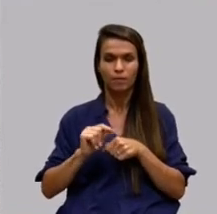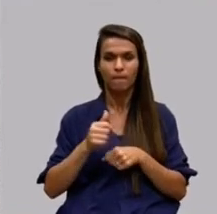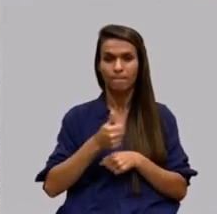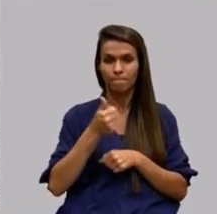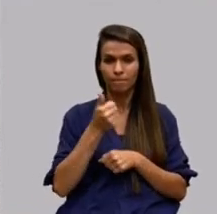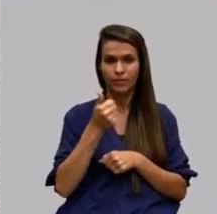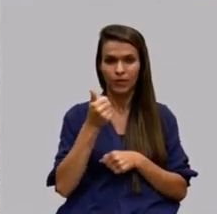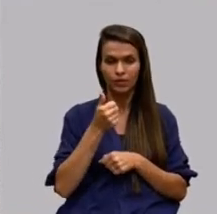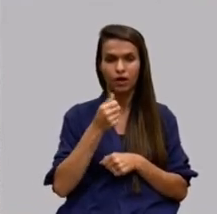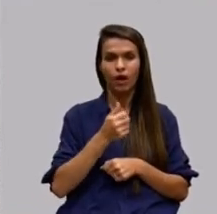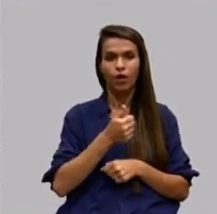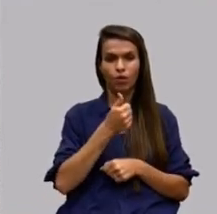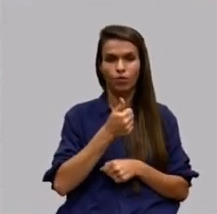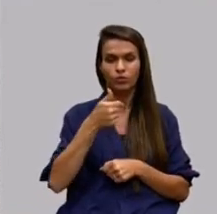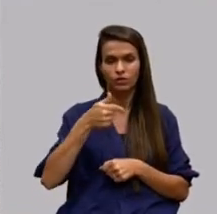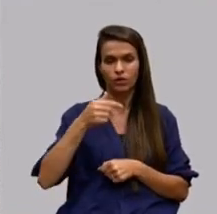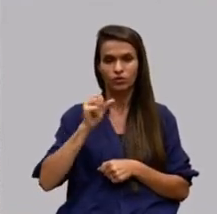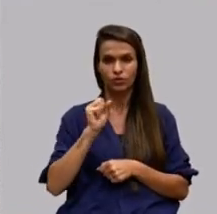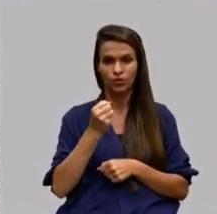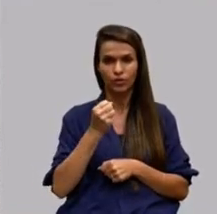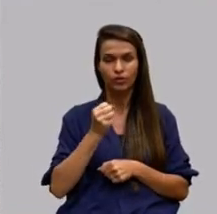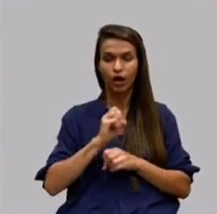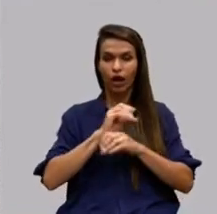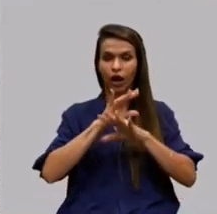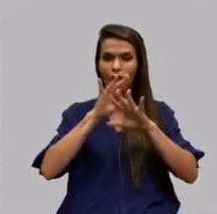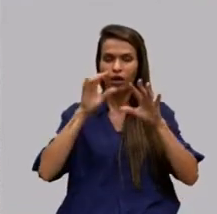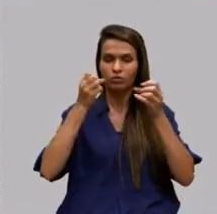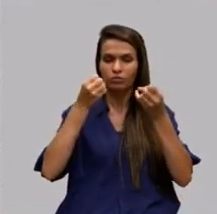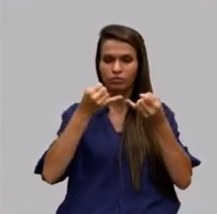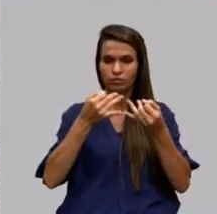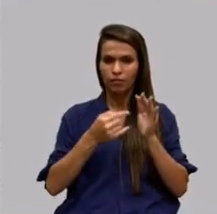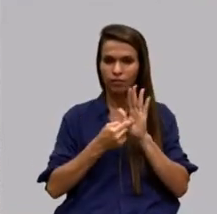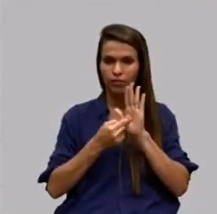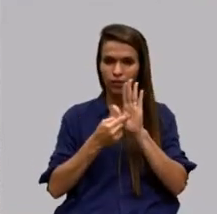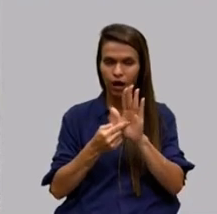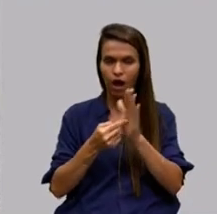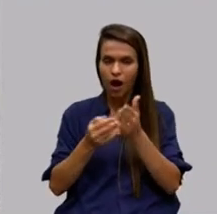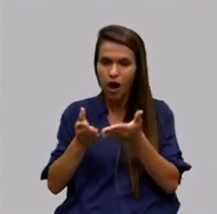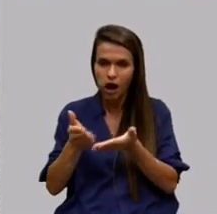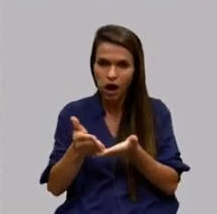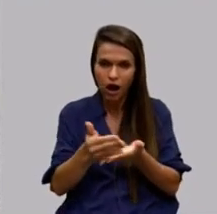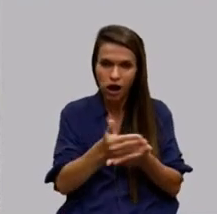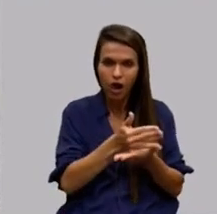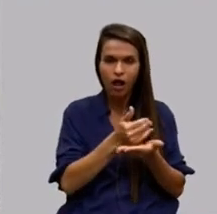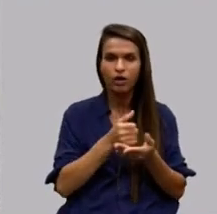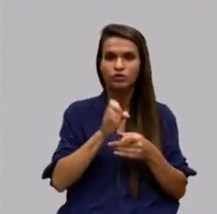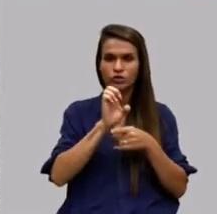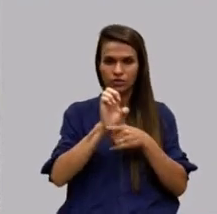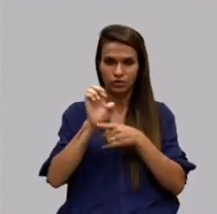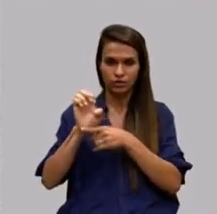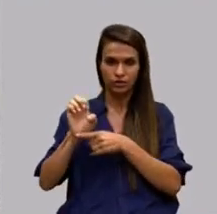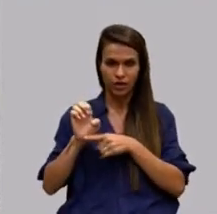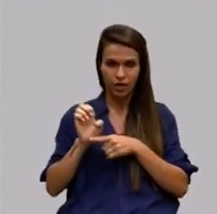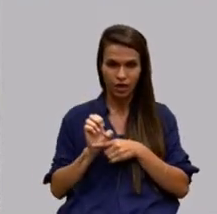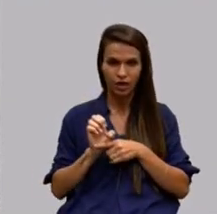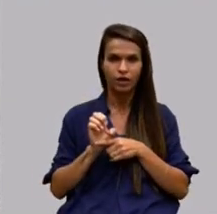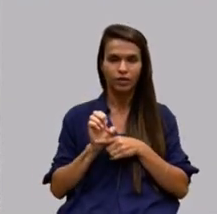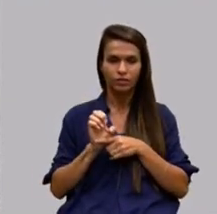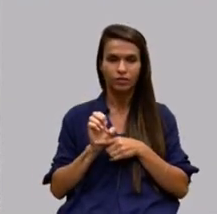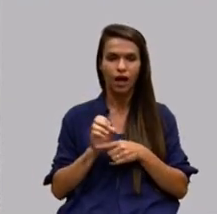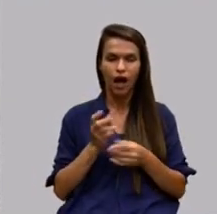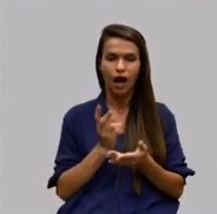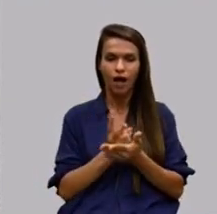da 178, claramente dito, é para subordinar os estados à mesma